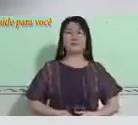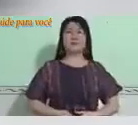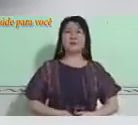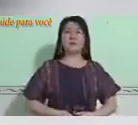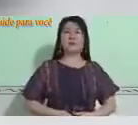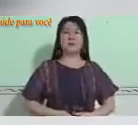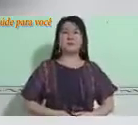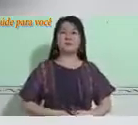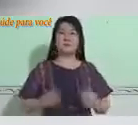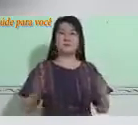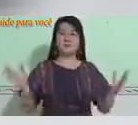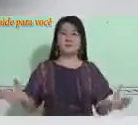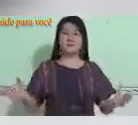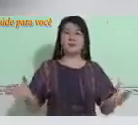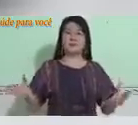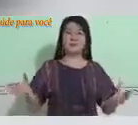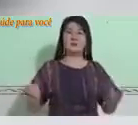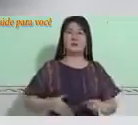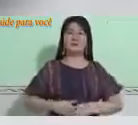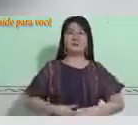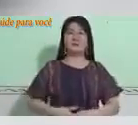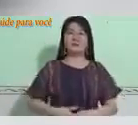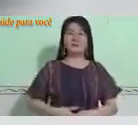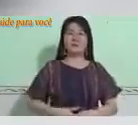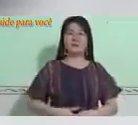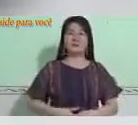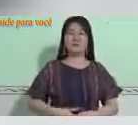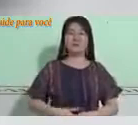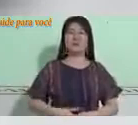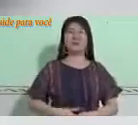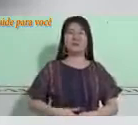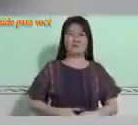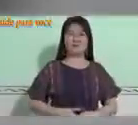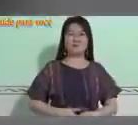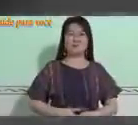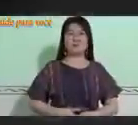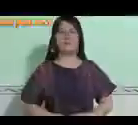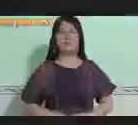Nestes casos, pode ainda surgir febre, sangue nos emenedor a urina.